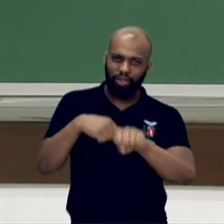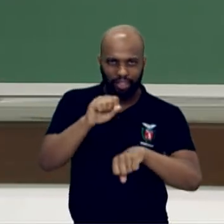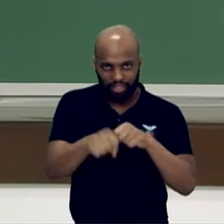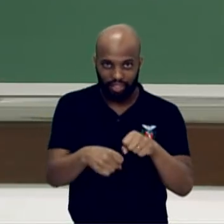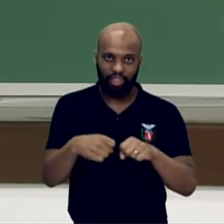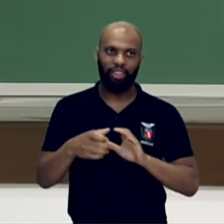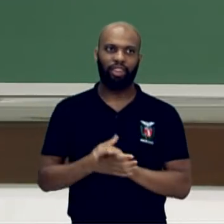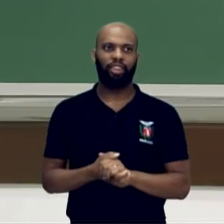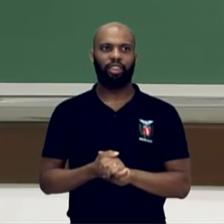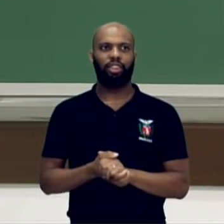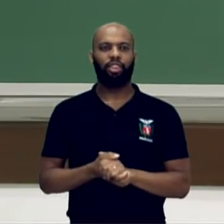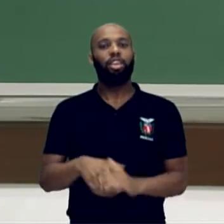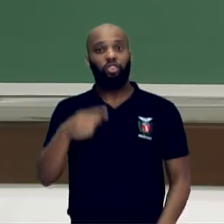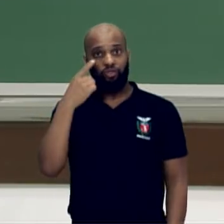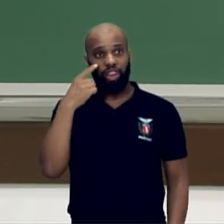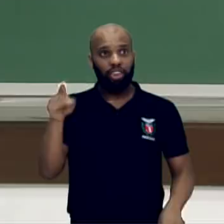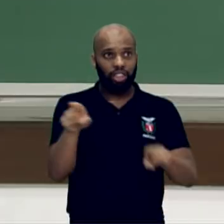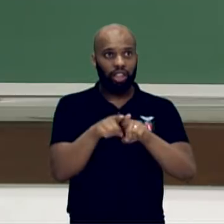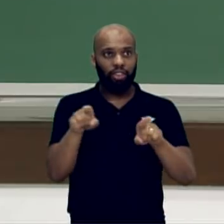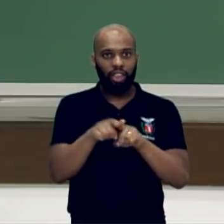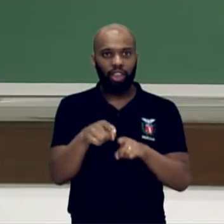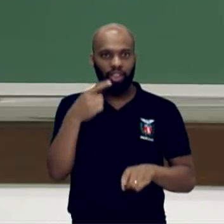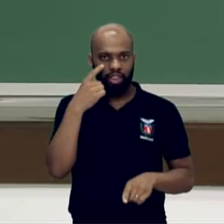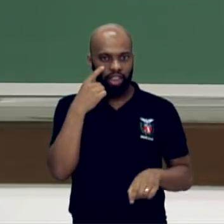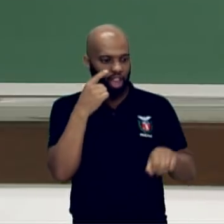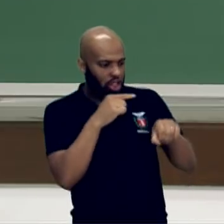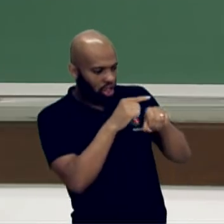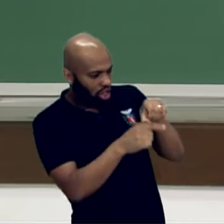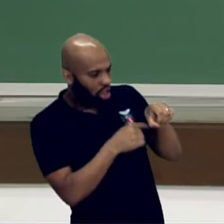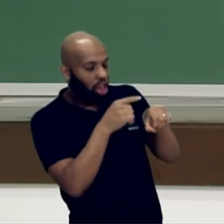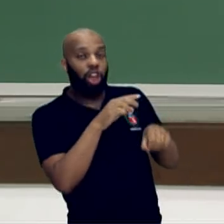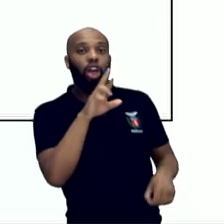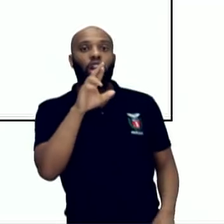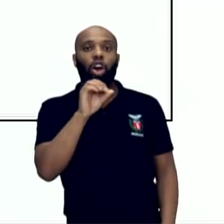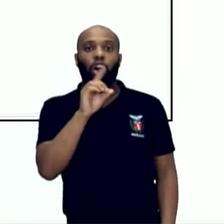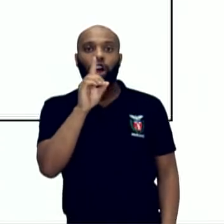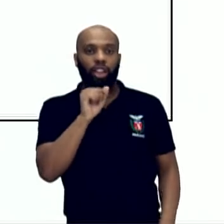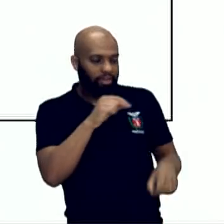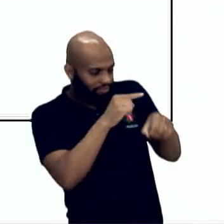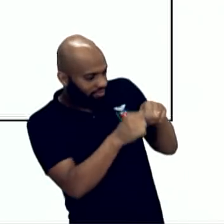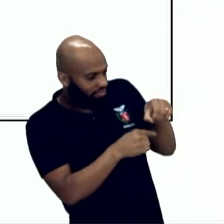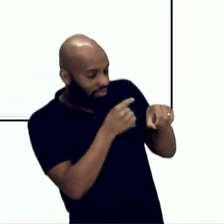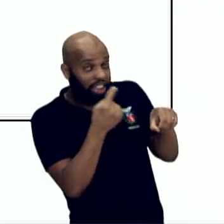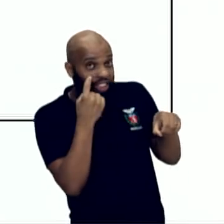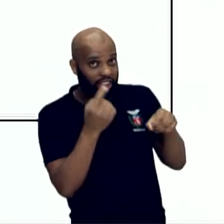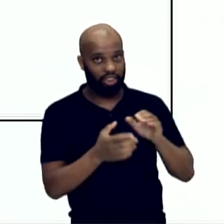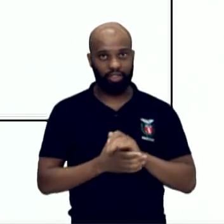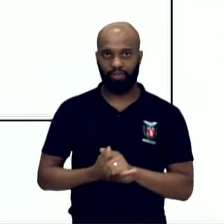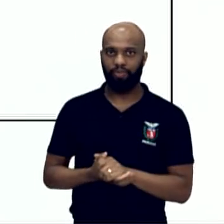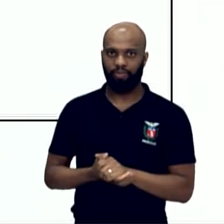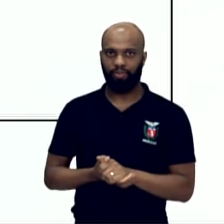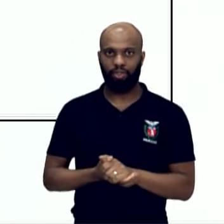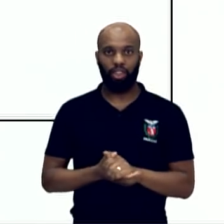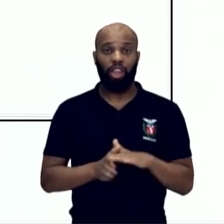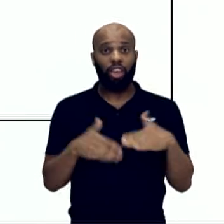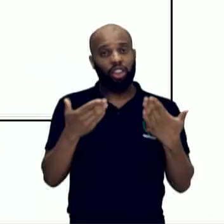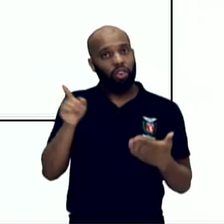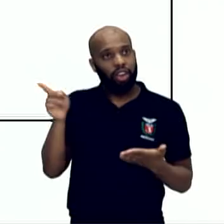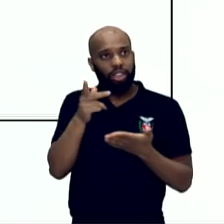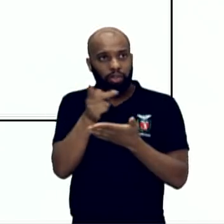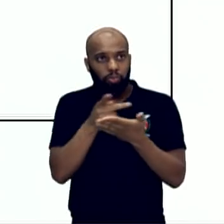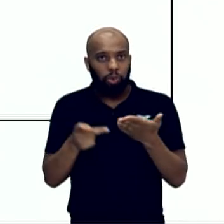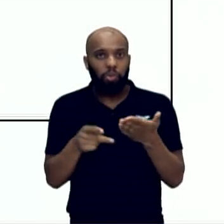bicicleta. Acompanhe também a roda. Estão vendo a roda aqui? Estão vendo? Então, esse é um